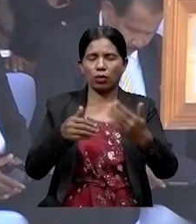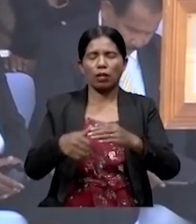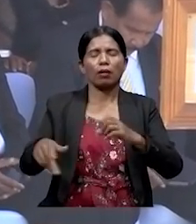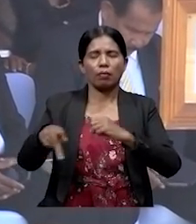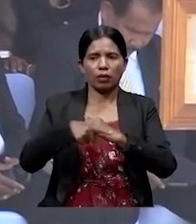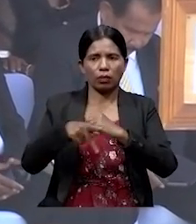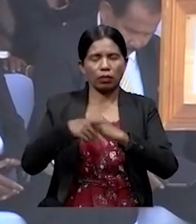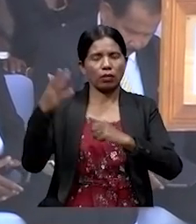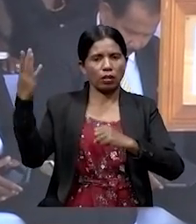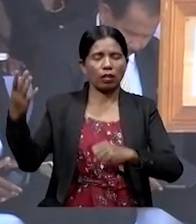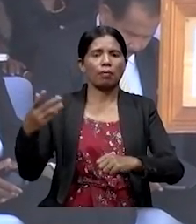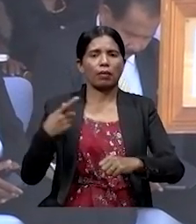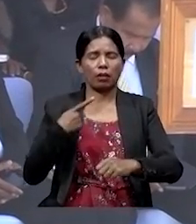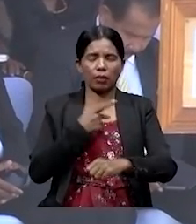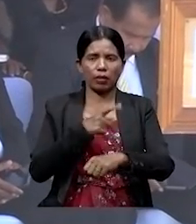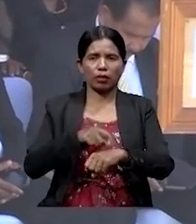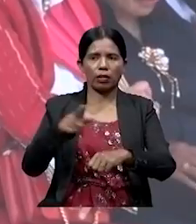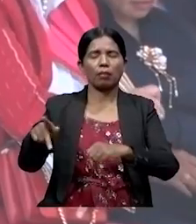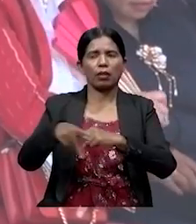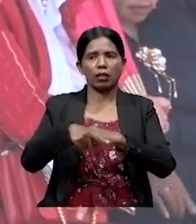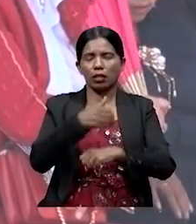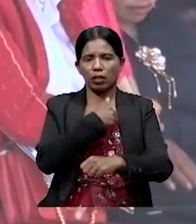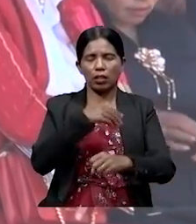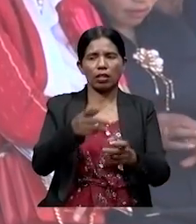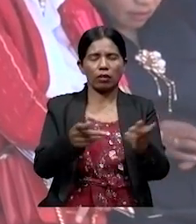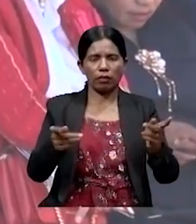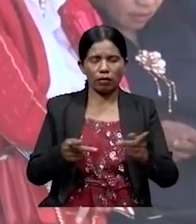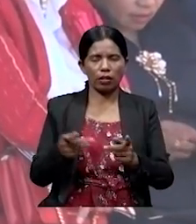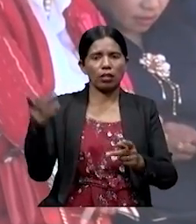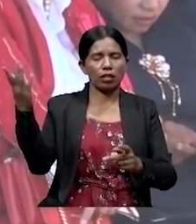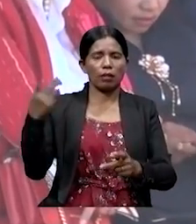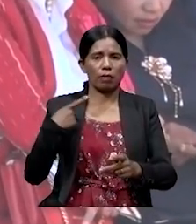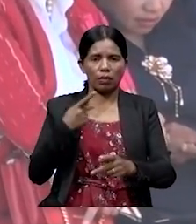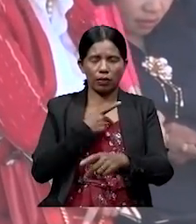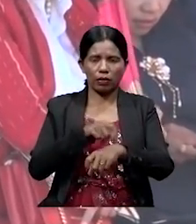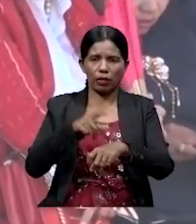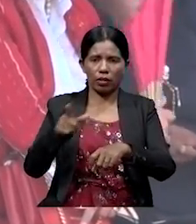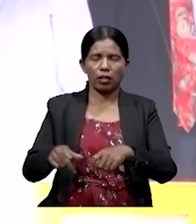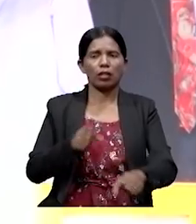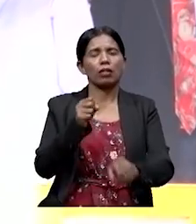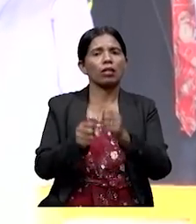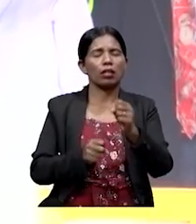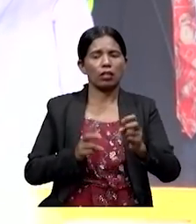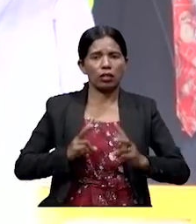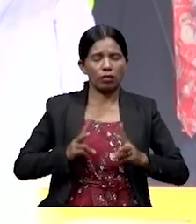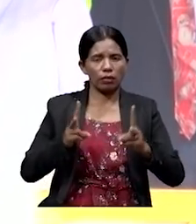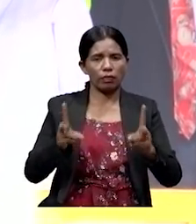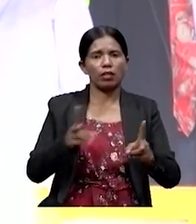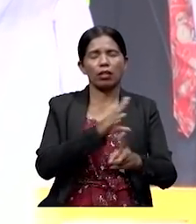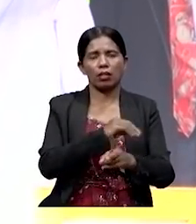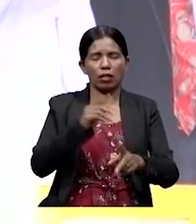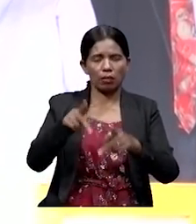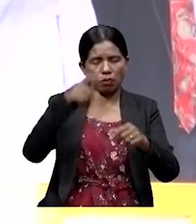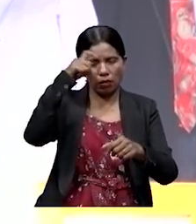e a parlamento, no partido Sira não é seraquetan fatin e a parlamento. Sociedade civil, intelectual, academia,